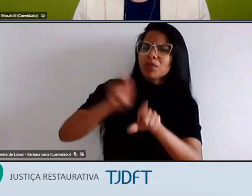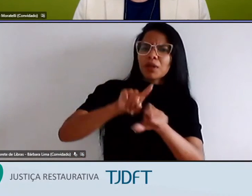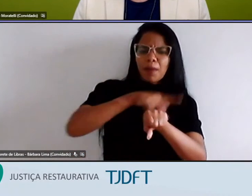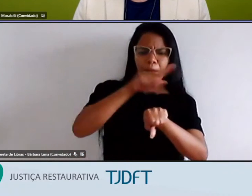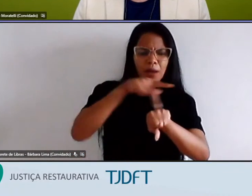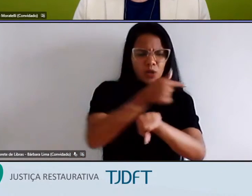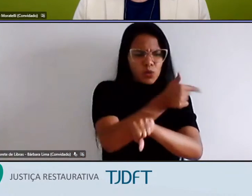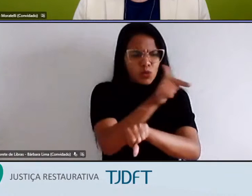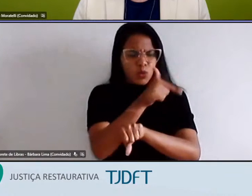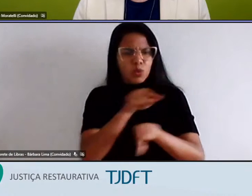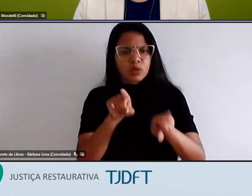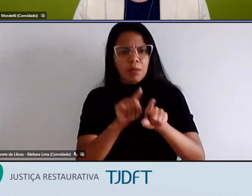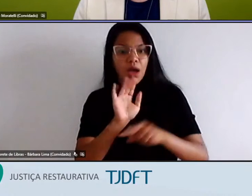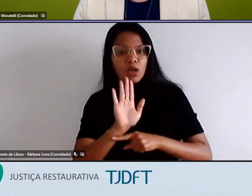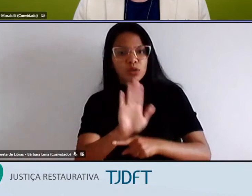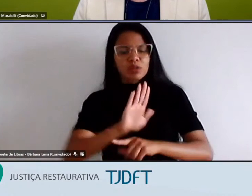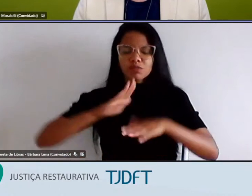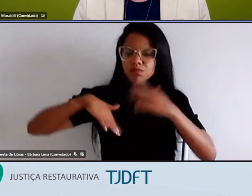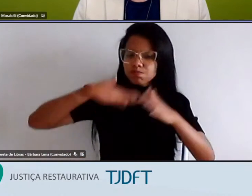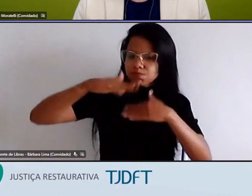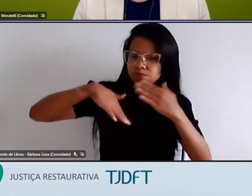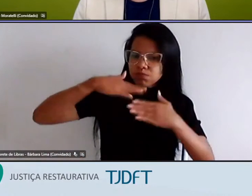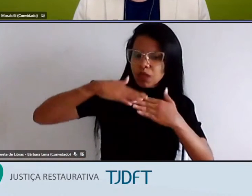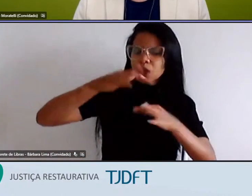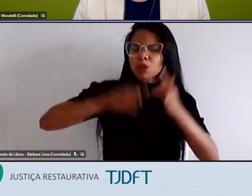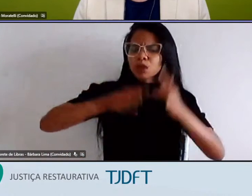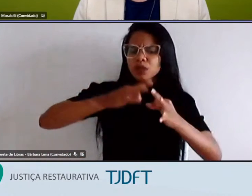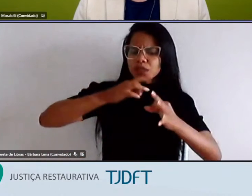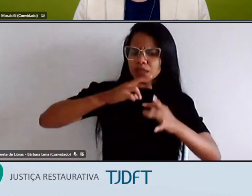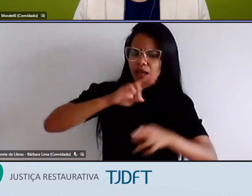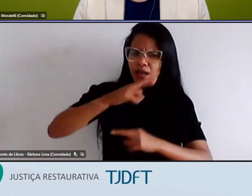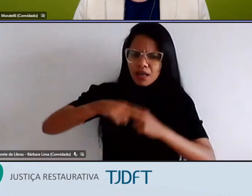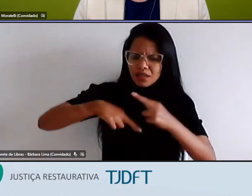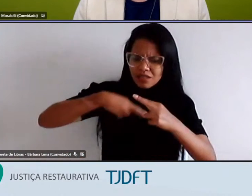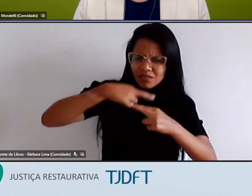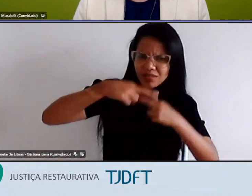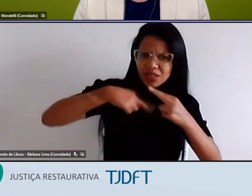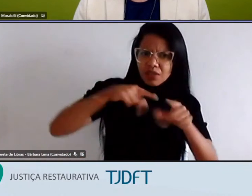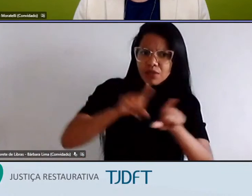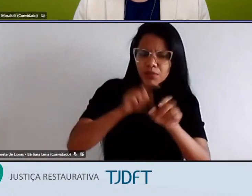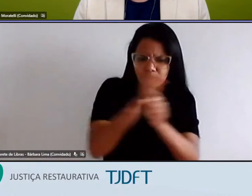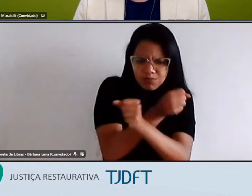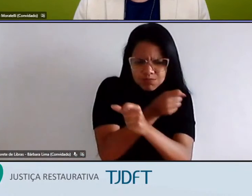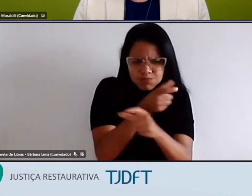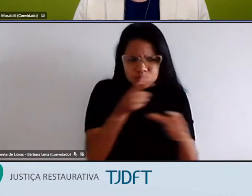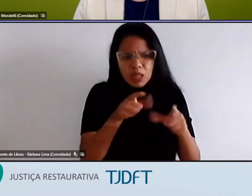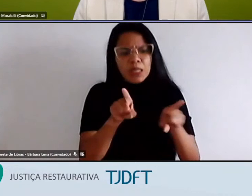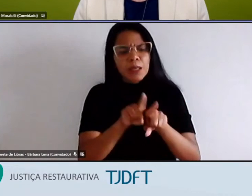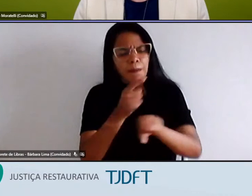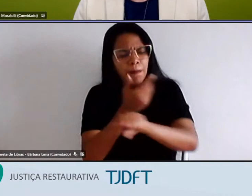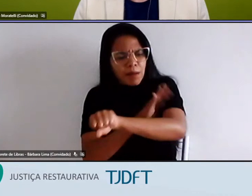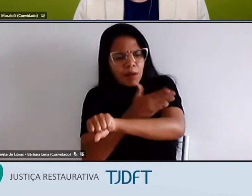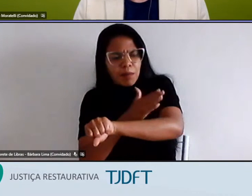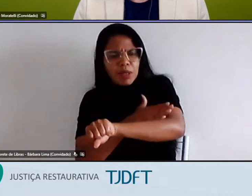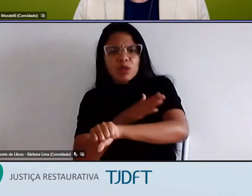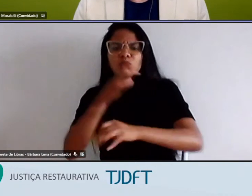no desenvolvimento da justiça restaurativa, na expansão da justiça restaurativa e conduzindo treinamentos de justiça